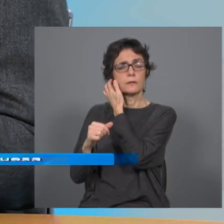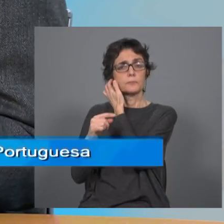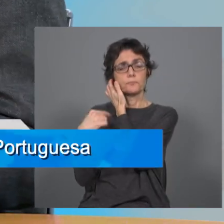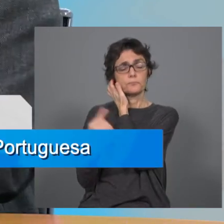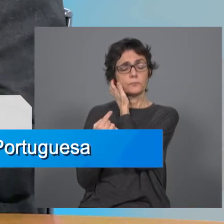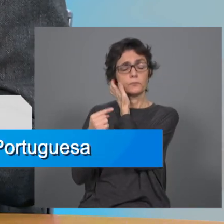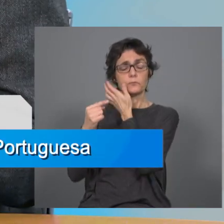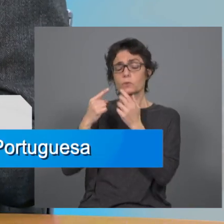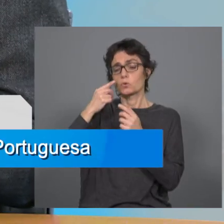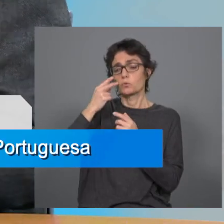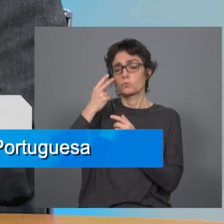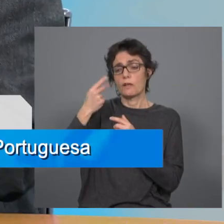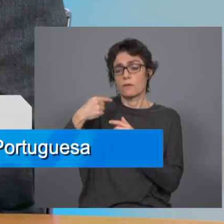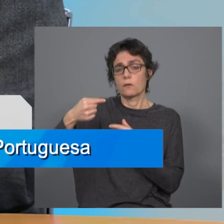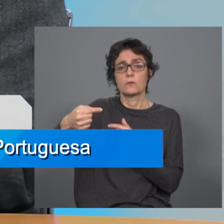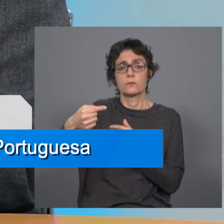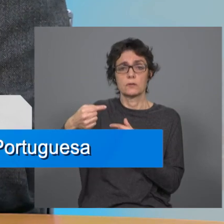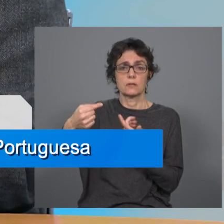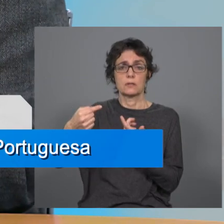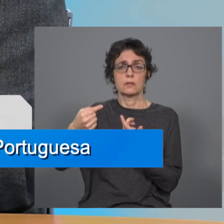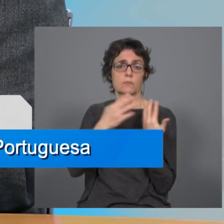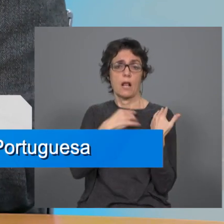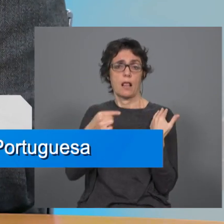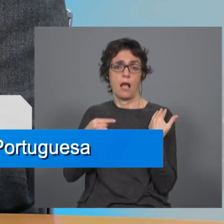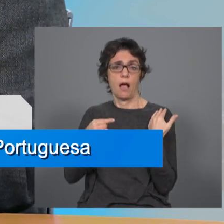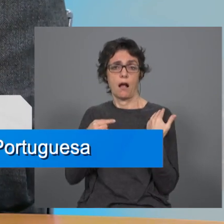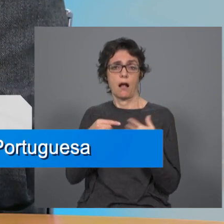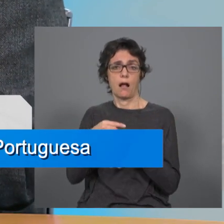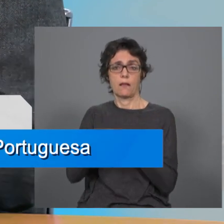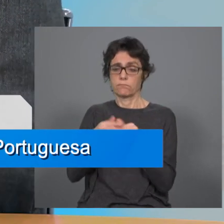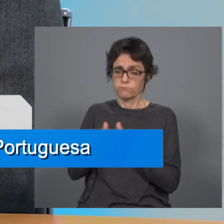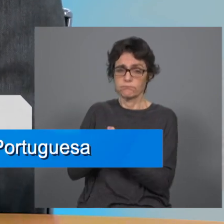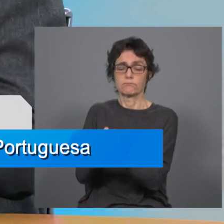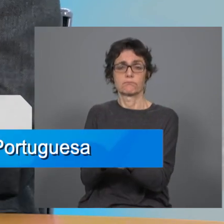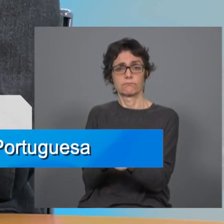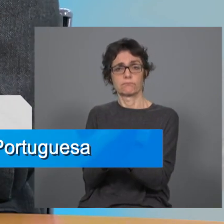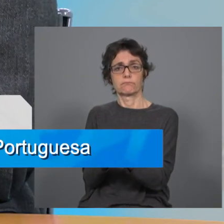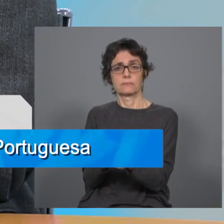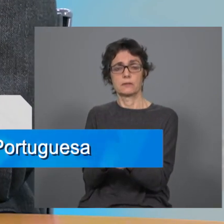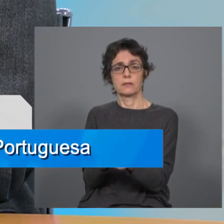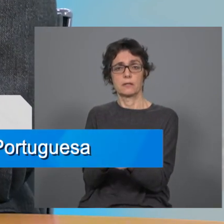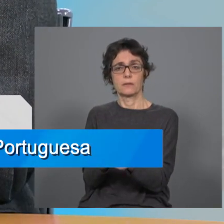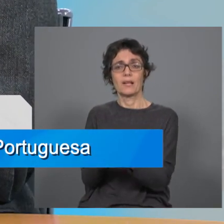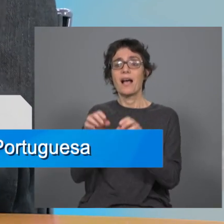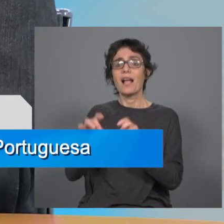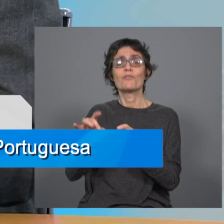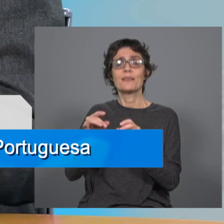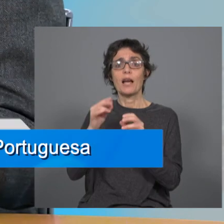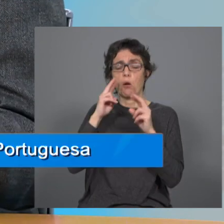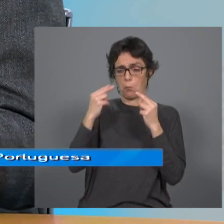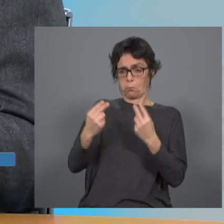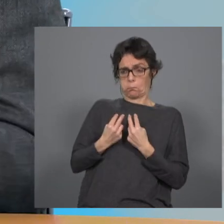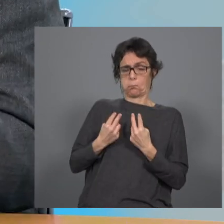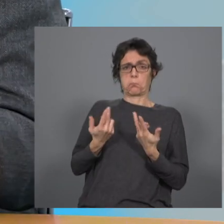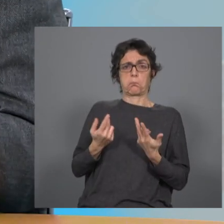os dias do ano. Portanto, isso é claro, e obviamente, até numa dinâmica não fechada sobre si mesma, mas claramente de uma igreja em